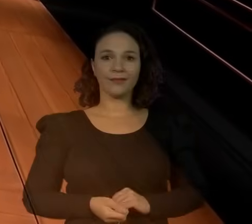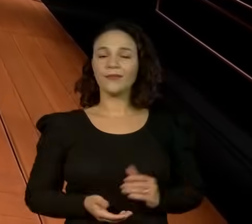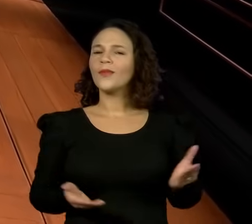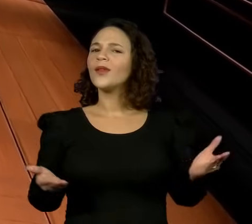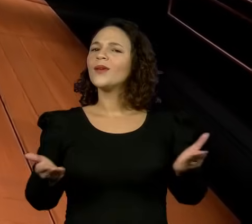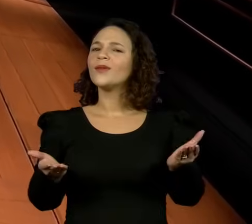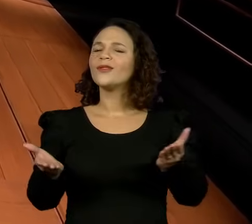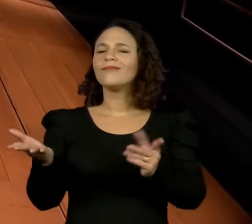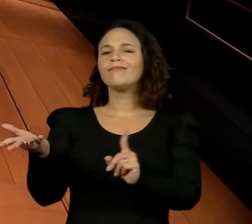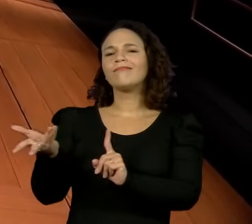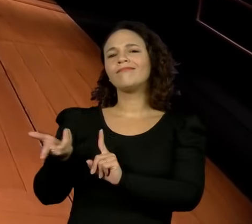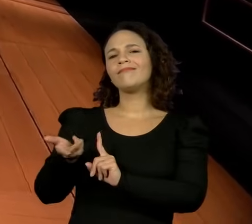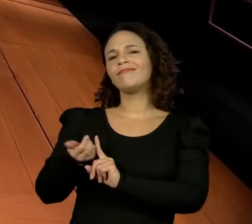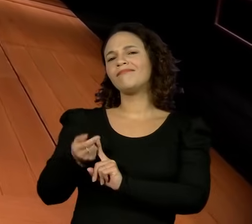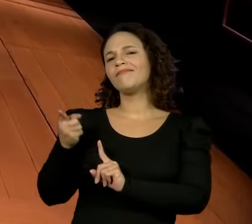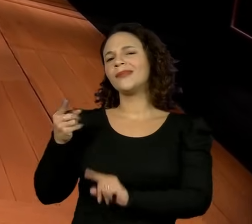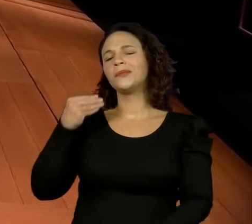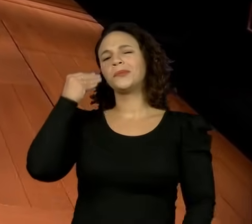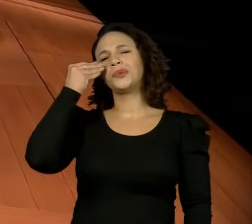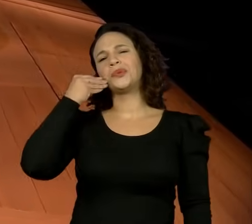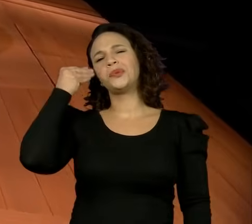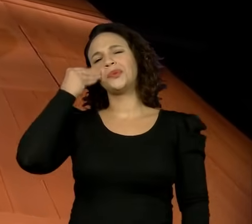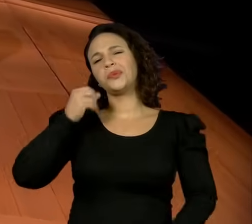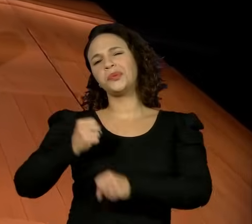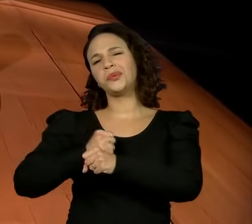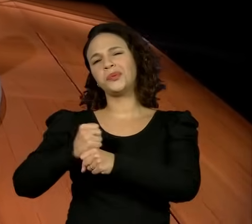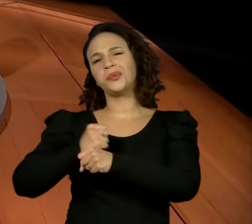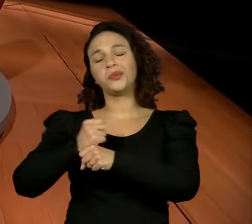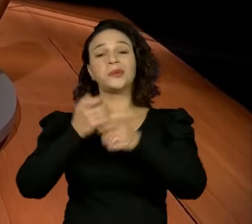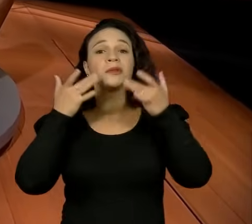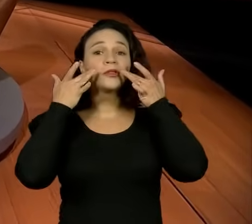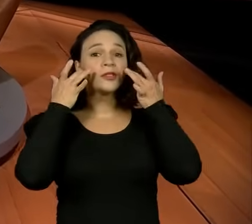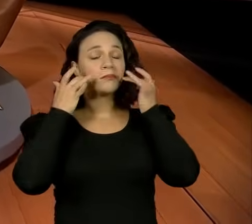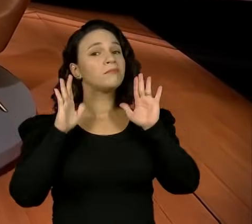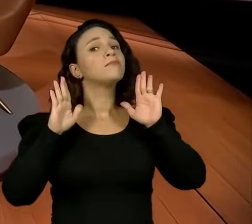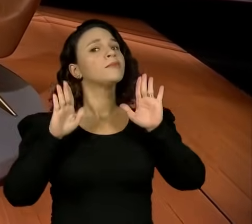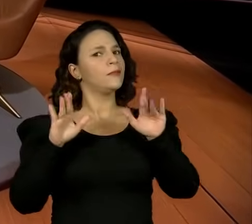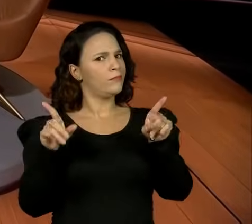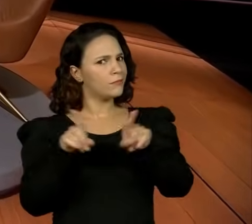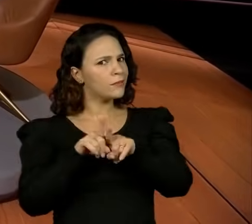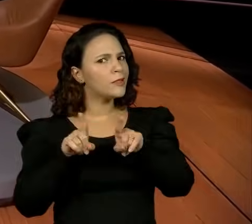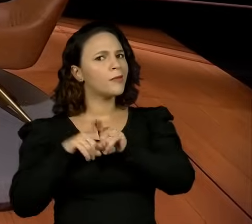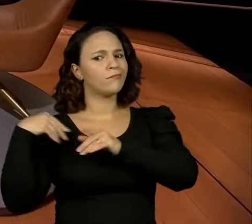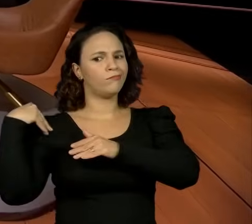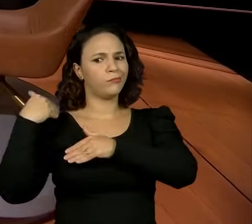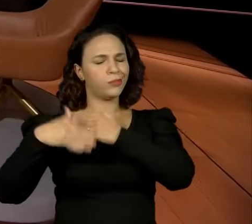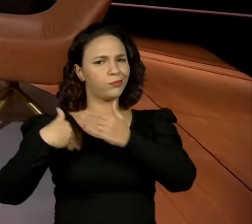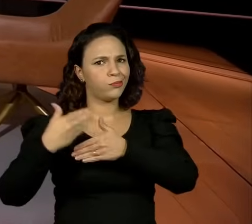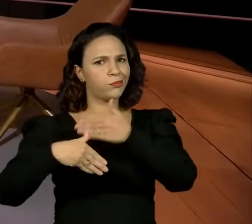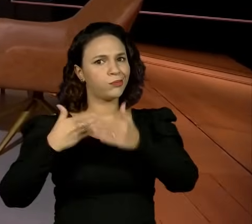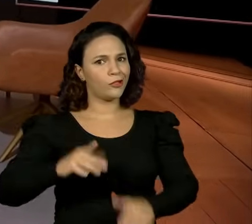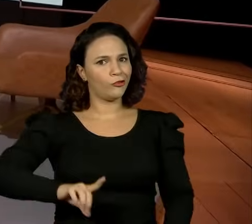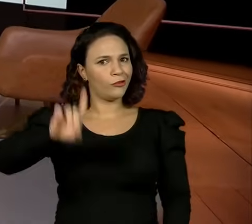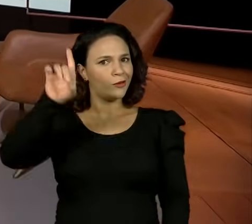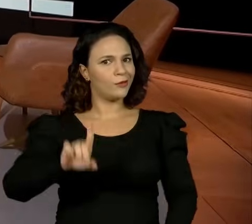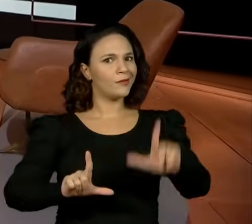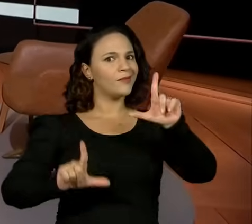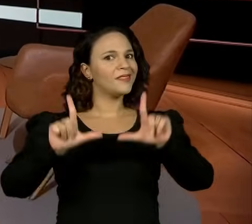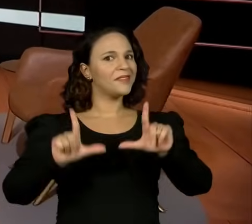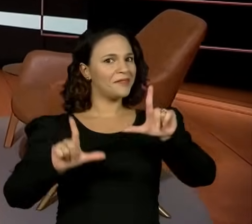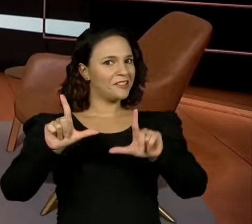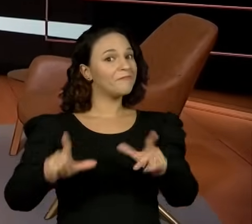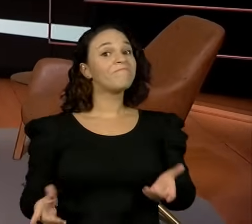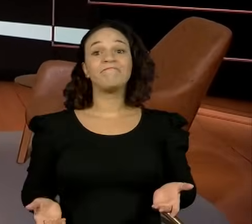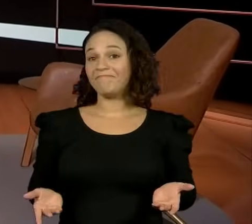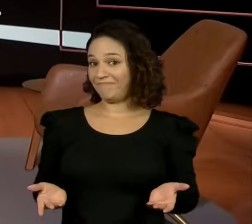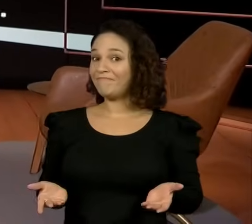O nosso convidado de hoje tem uma larga trajetória no teatro. Mas também construiu uma sólida carreira como diretor de TV. Pois